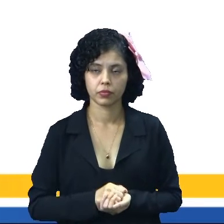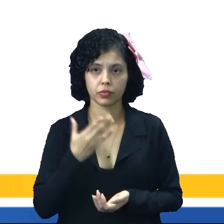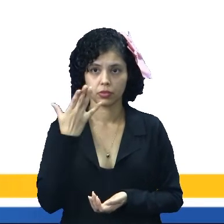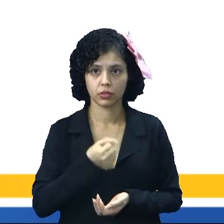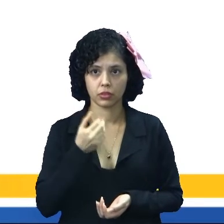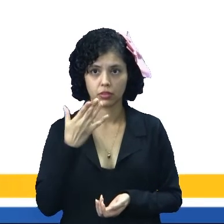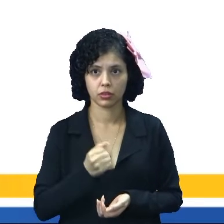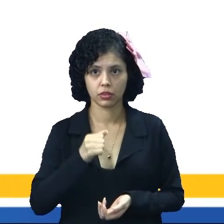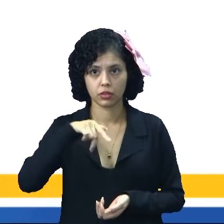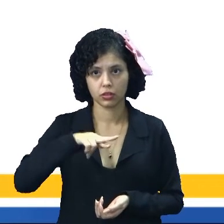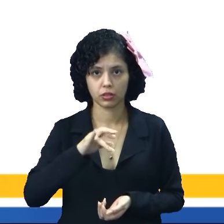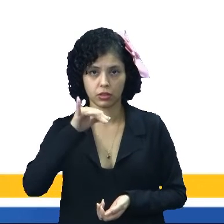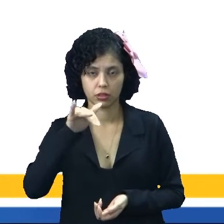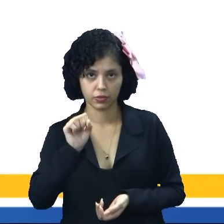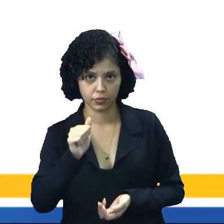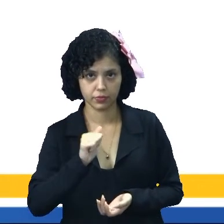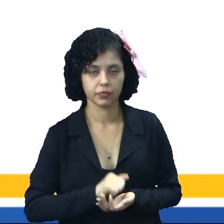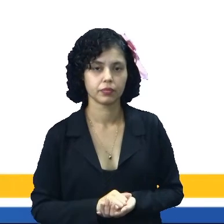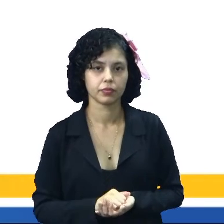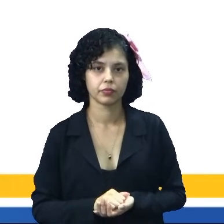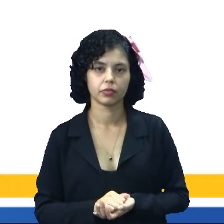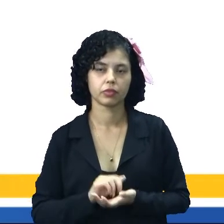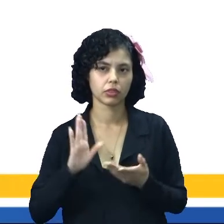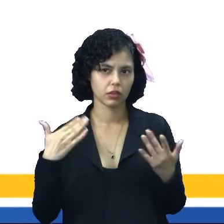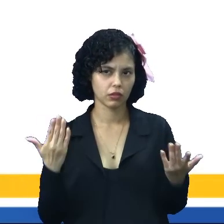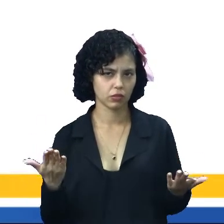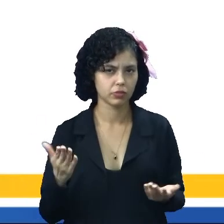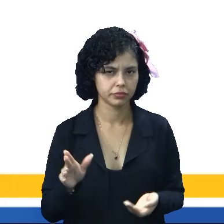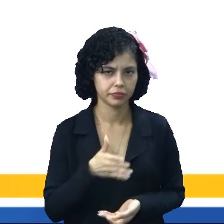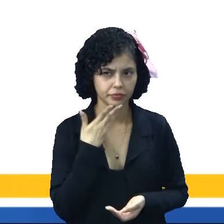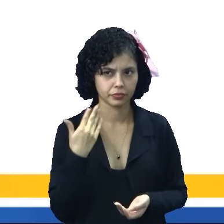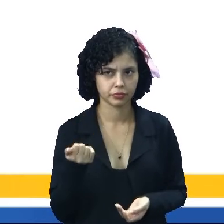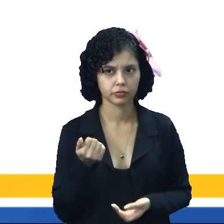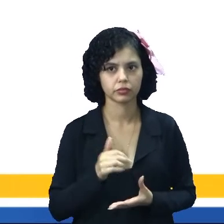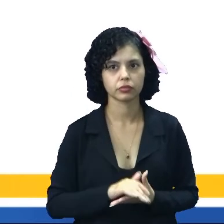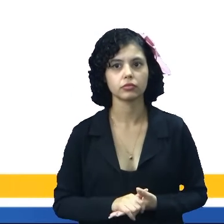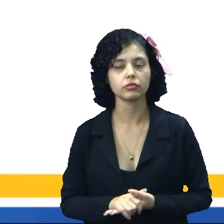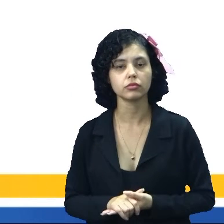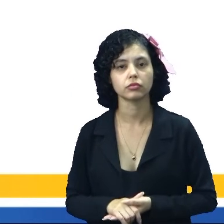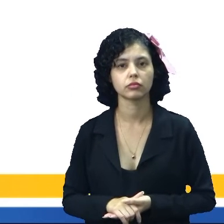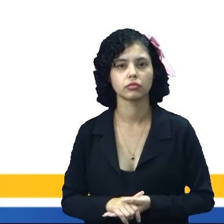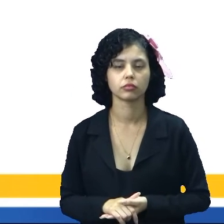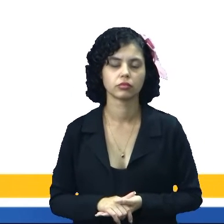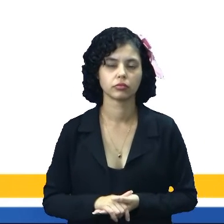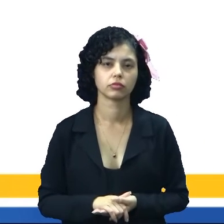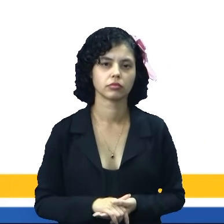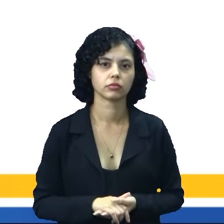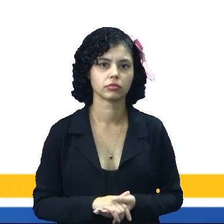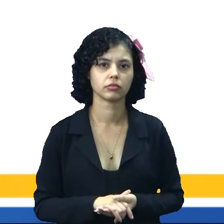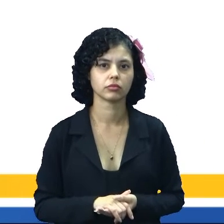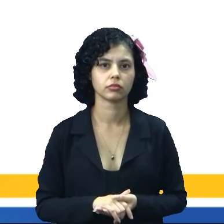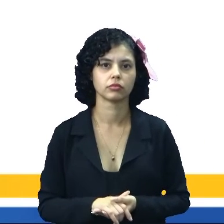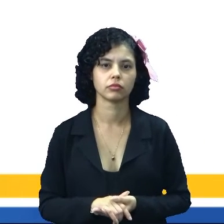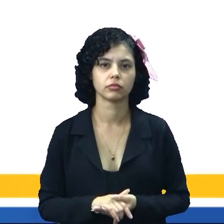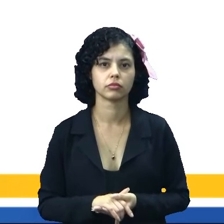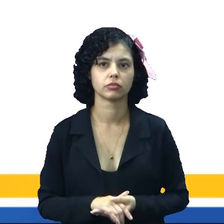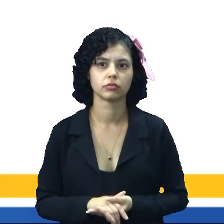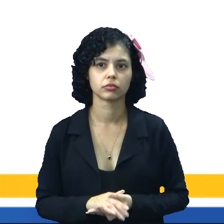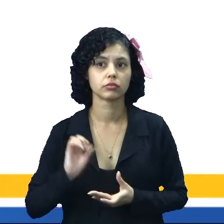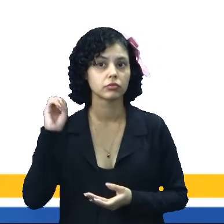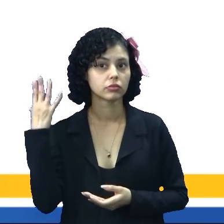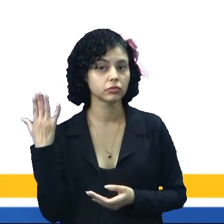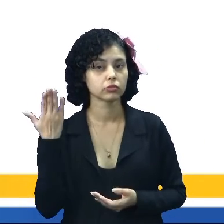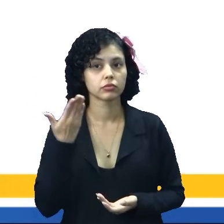D, leite de magnésia. E aí, qual que é a mais indicada para que a gente consiga neutralizar?